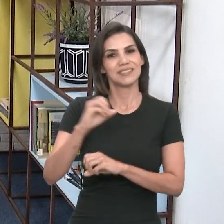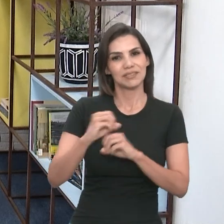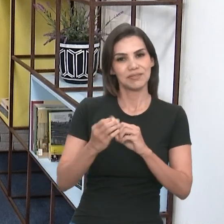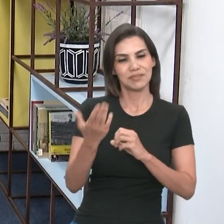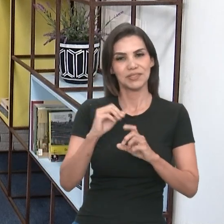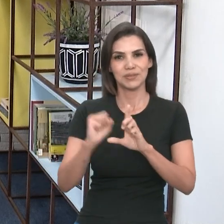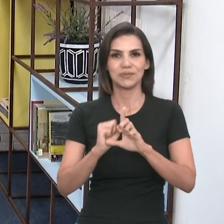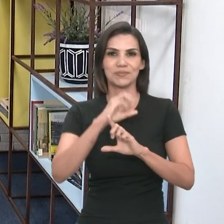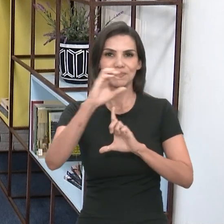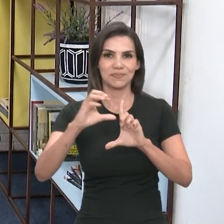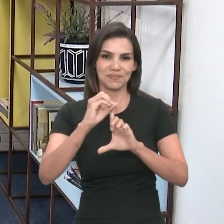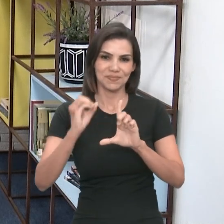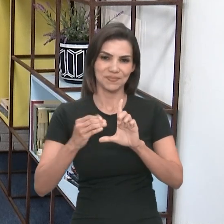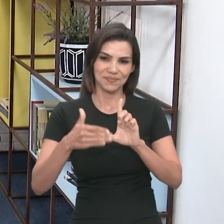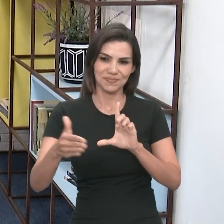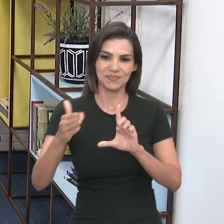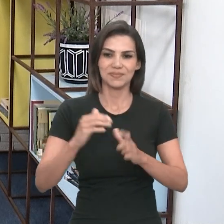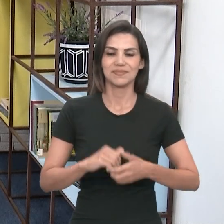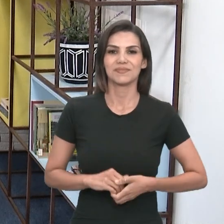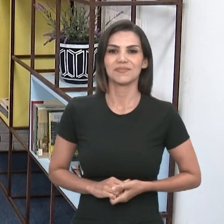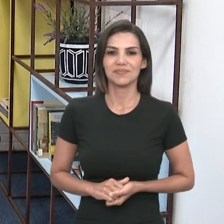UFG já está no ar.